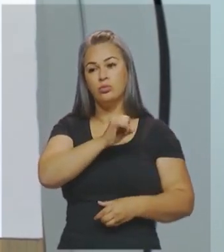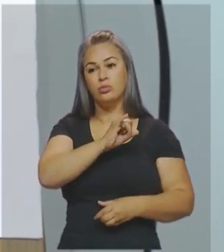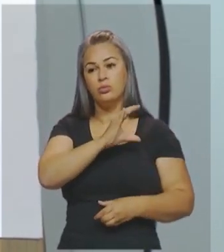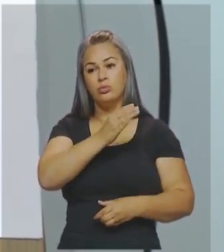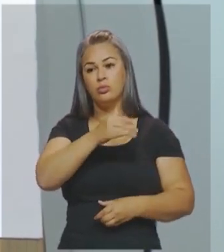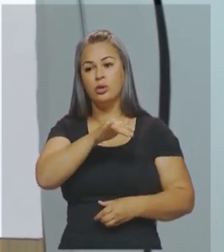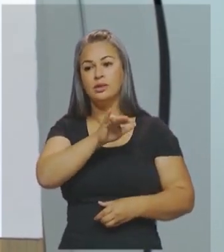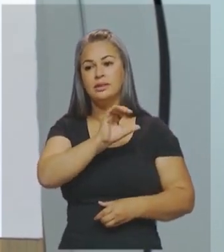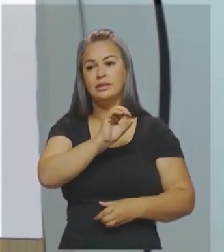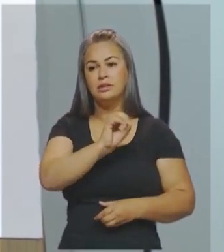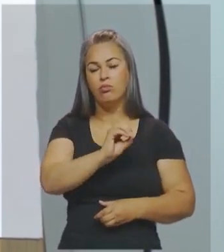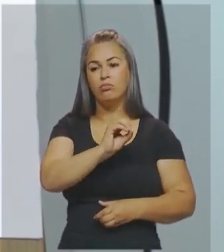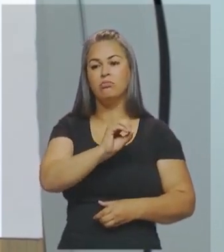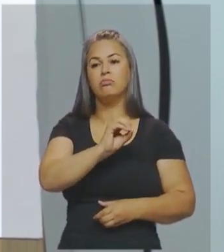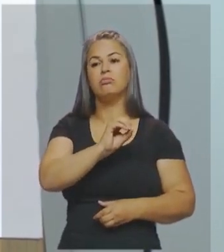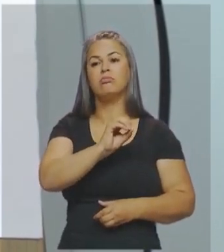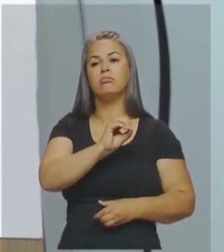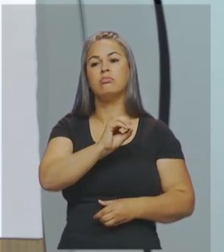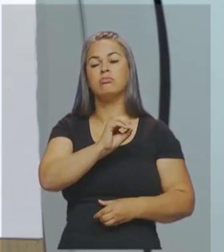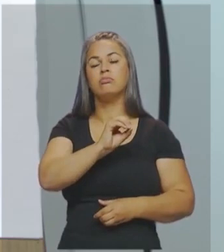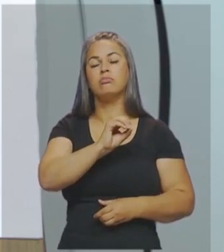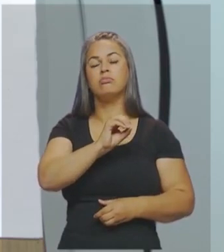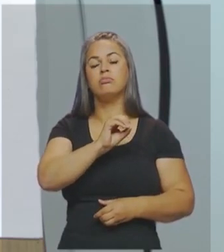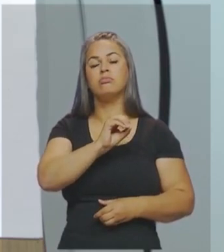da mediana,